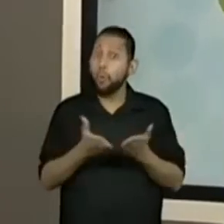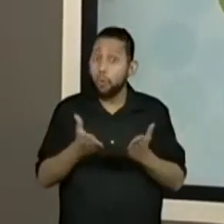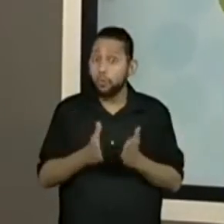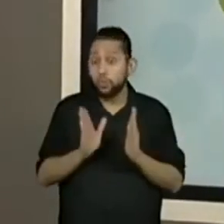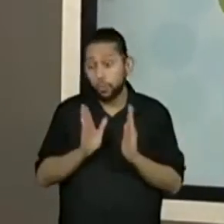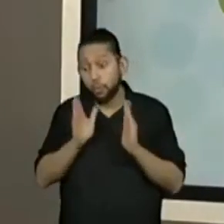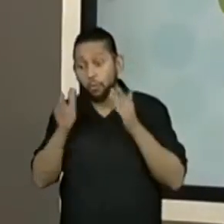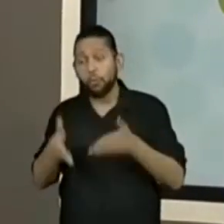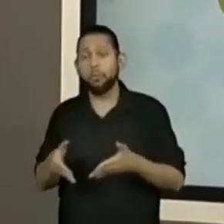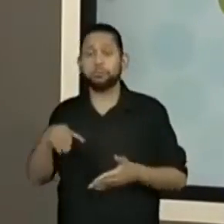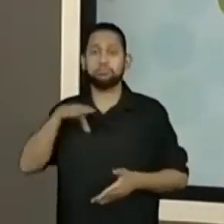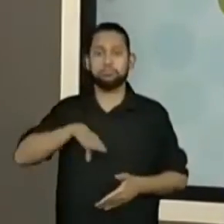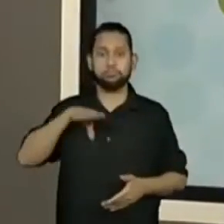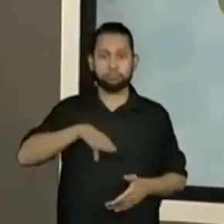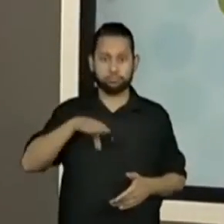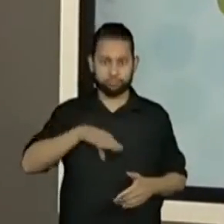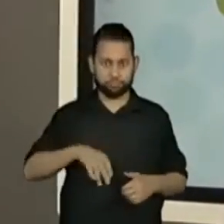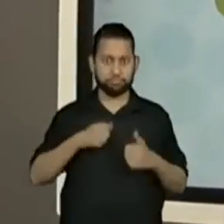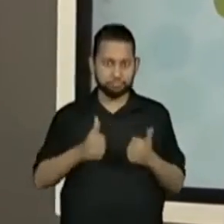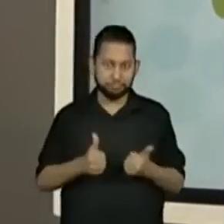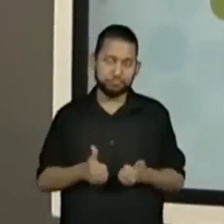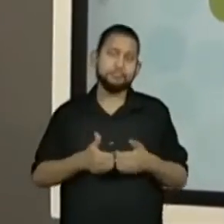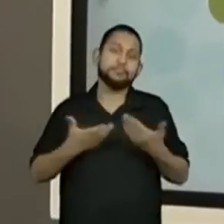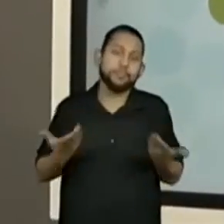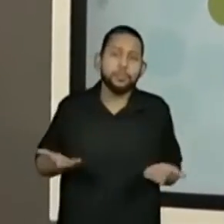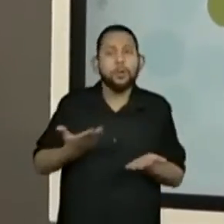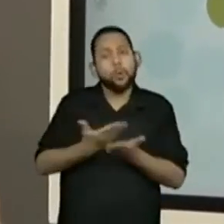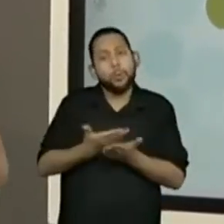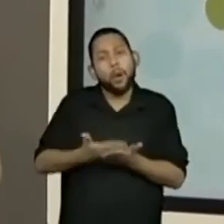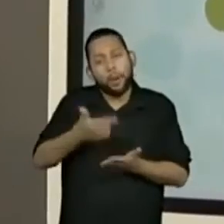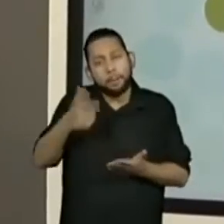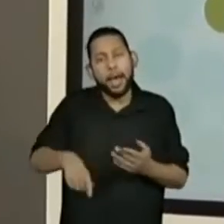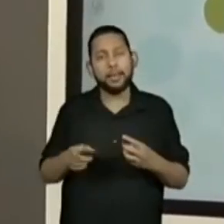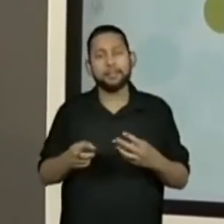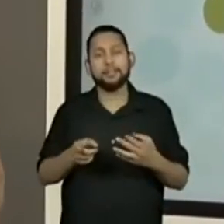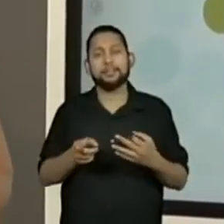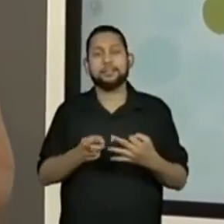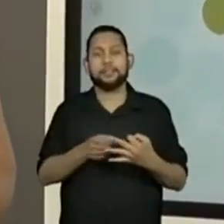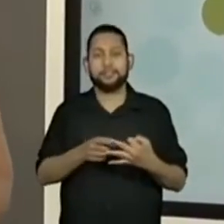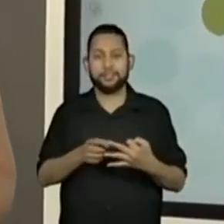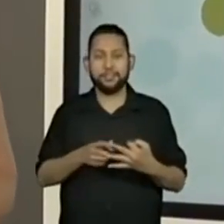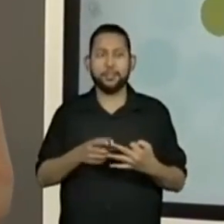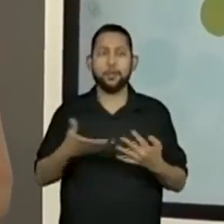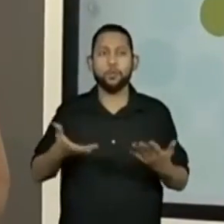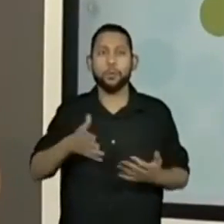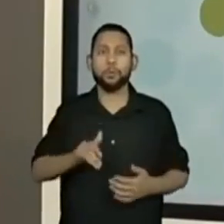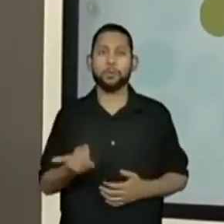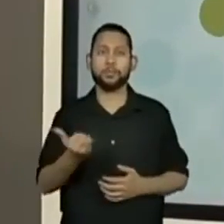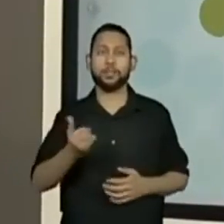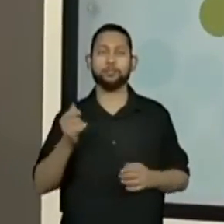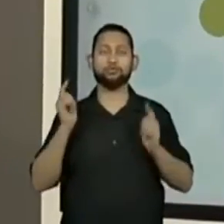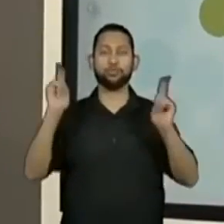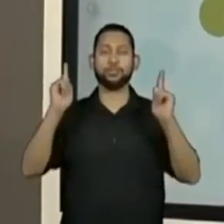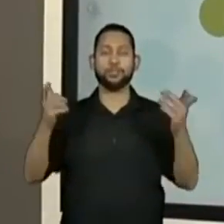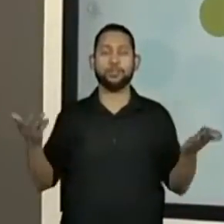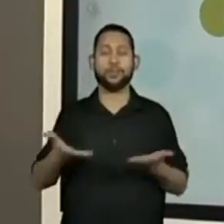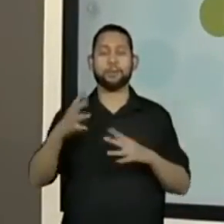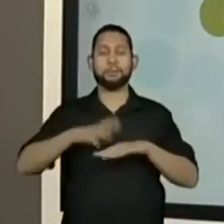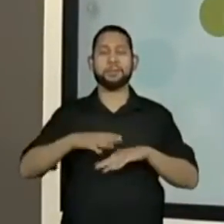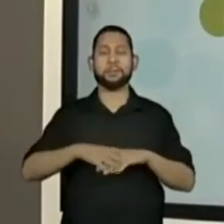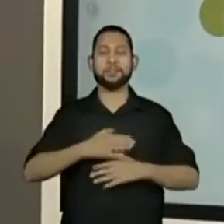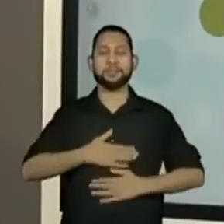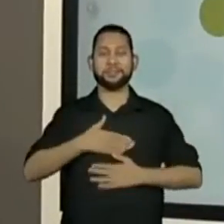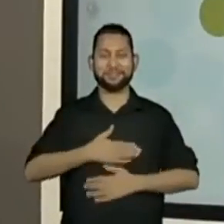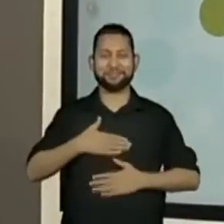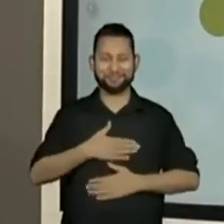sempre de língua portuguesa mas como Tem uma linha mais aí a gente vai se divertir com matemática tudo bem